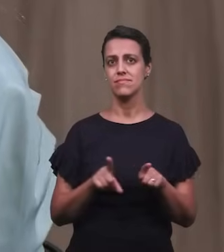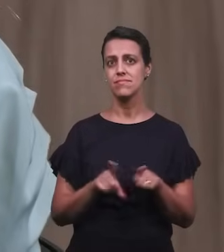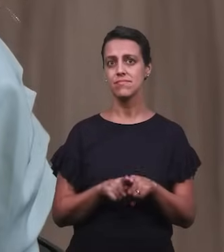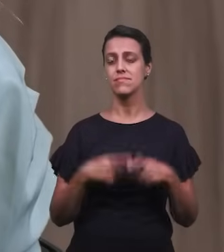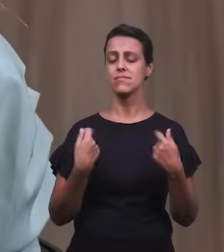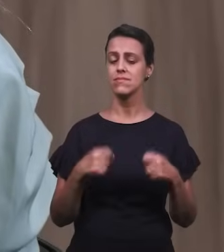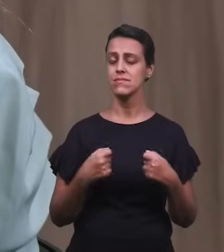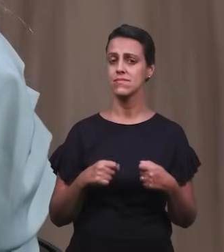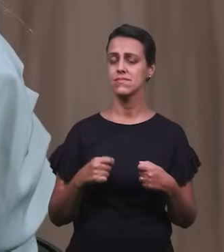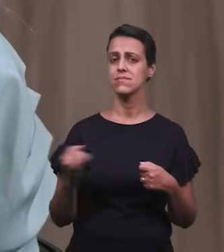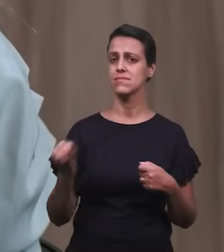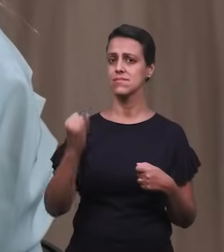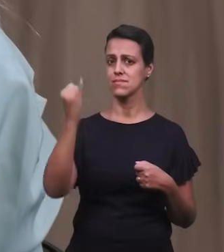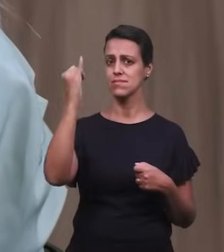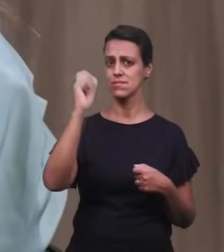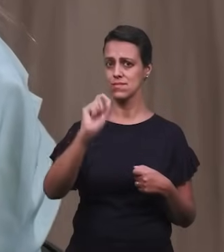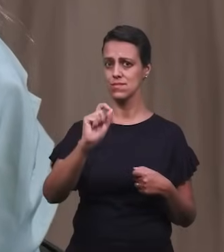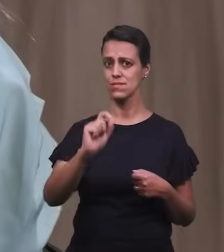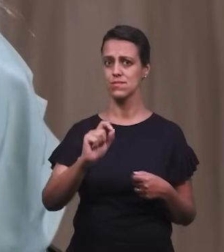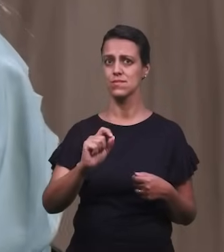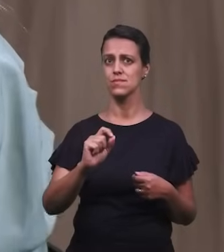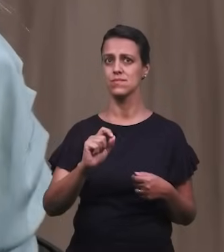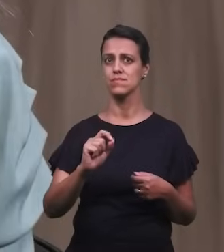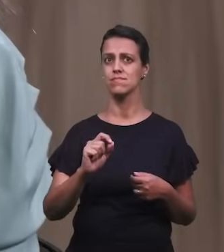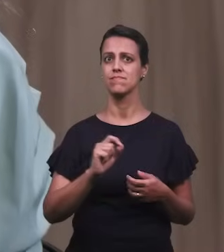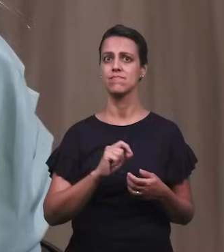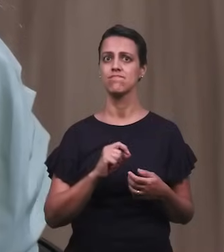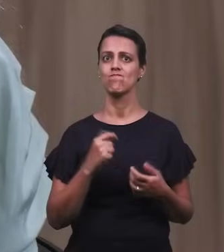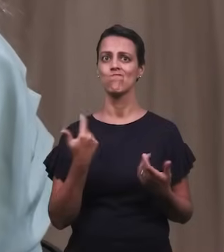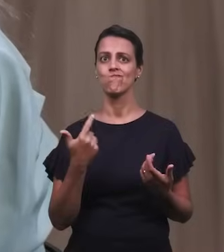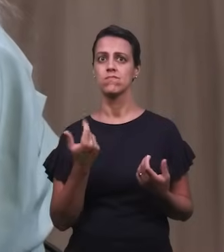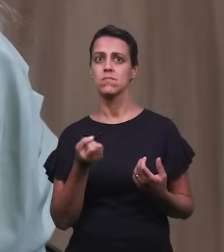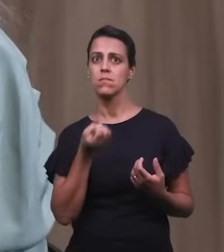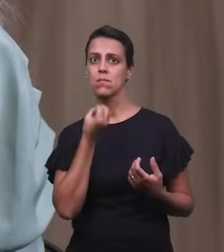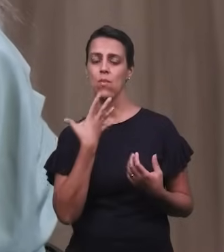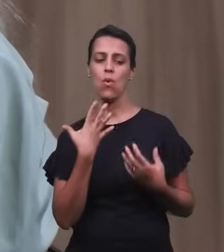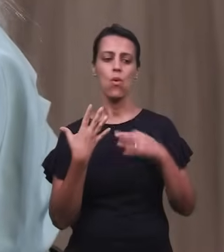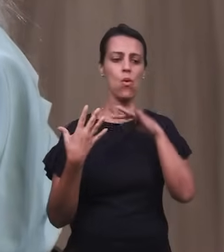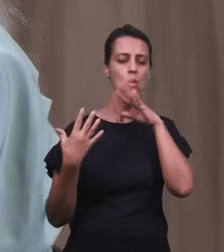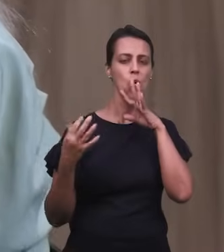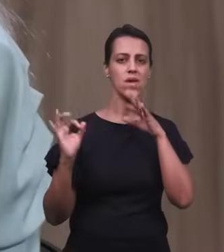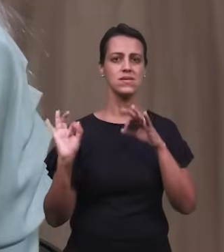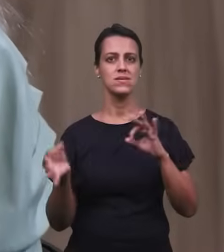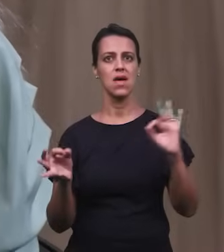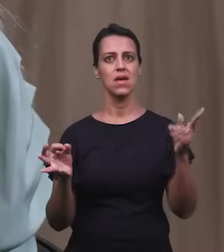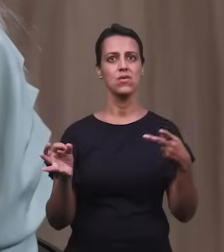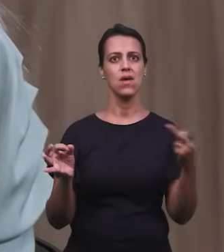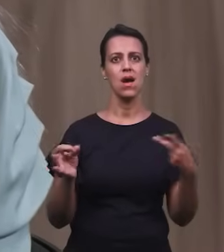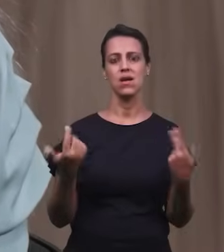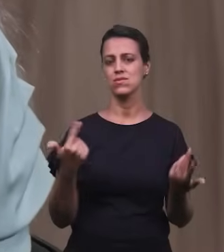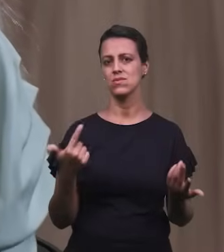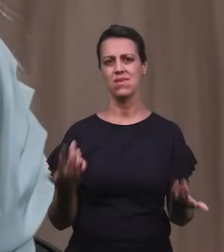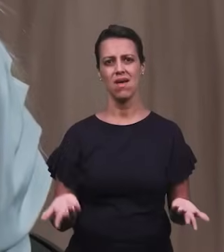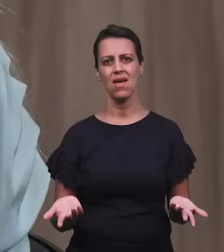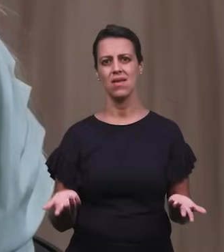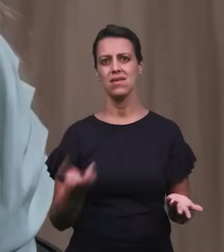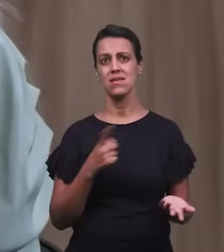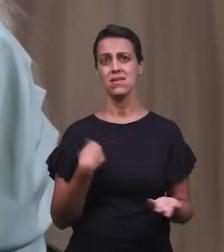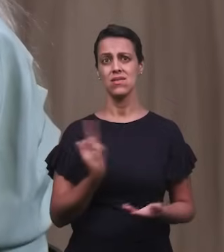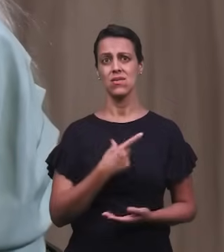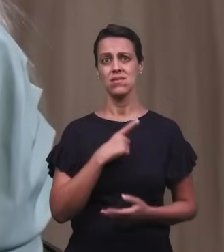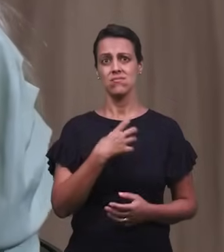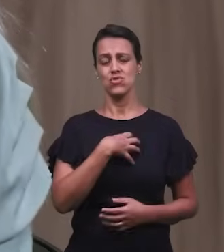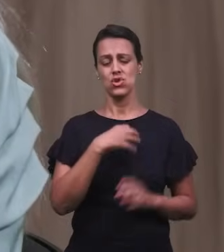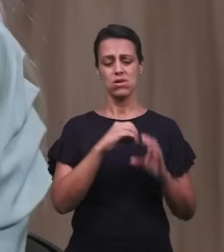conhecimento dos temperamentos, nós sabermos que não existe um temperamento bom ou ruim, certo ou errado. Nós temos características